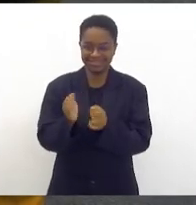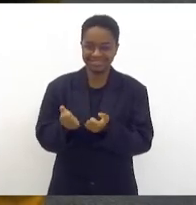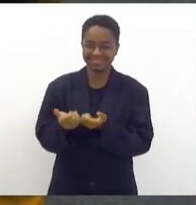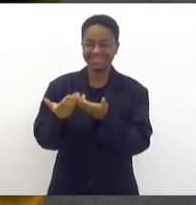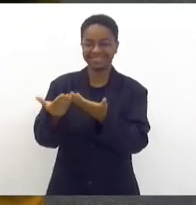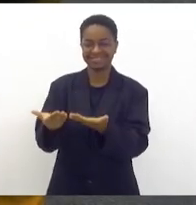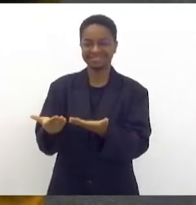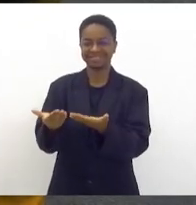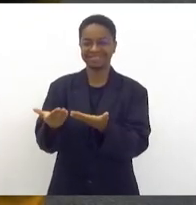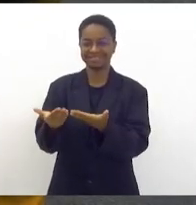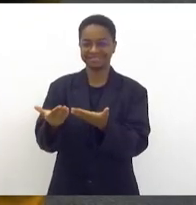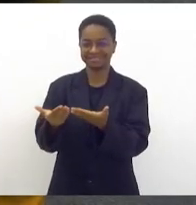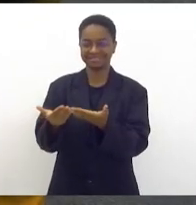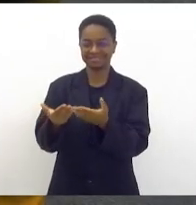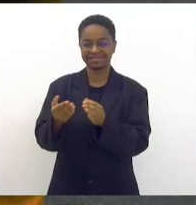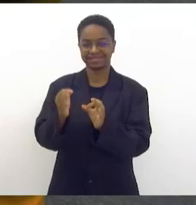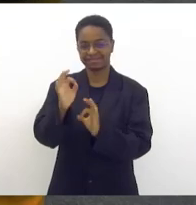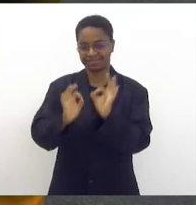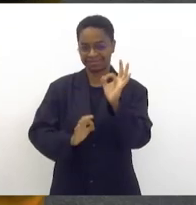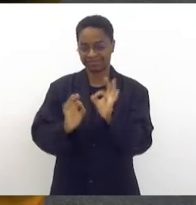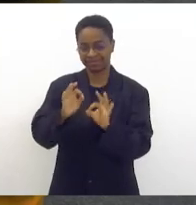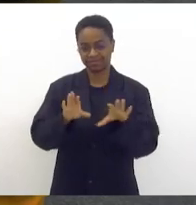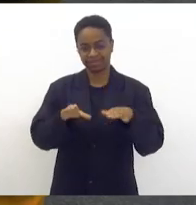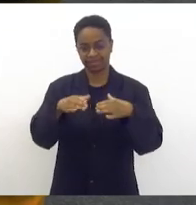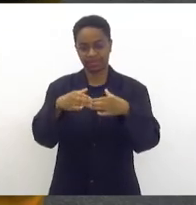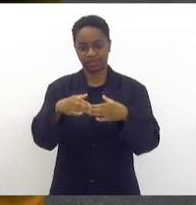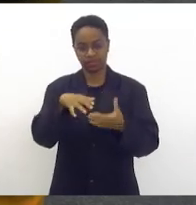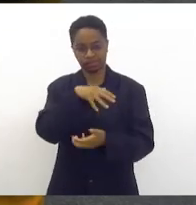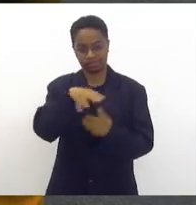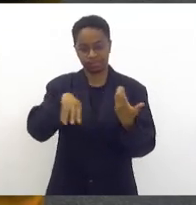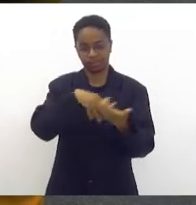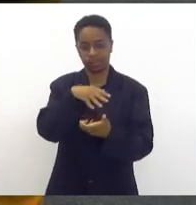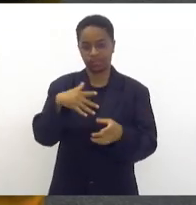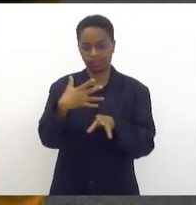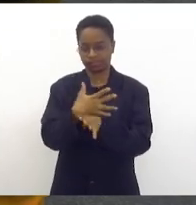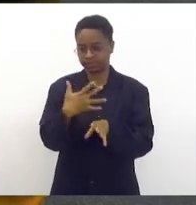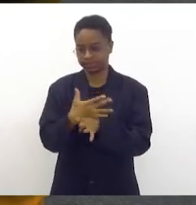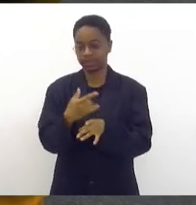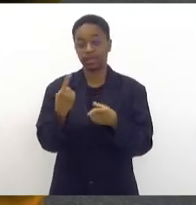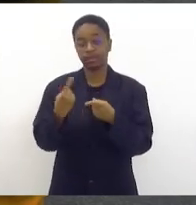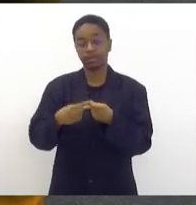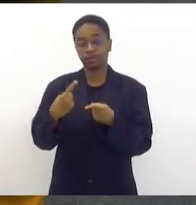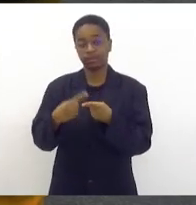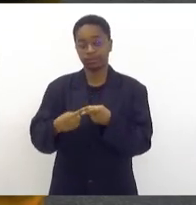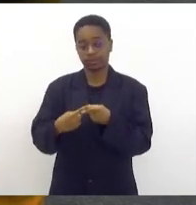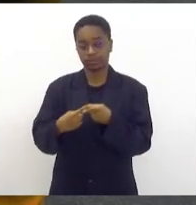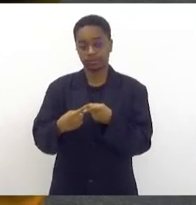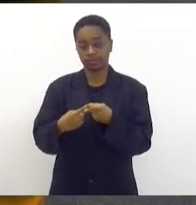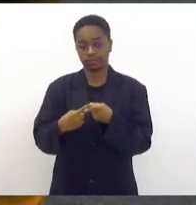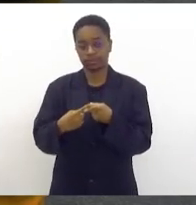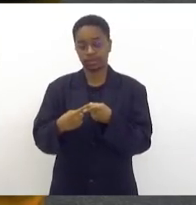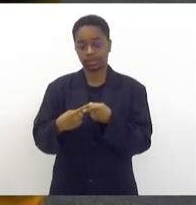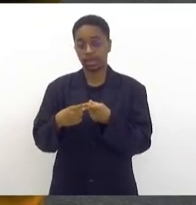ao efetivo comando à Comissão da Desordem Urbana. Porque o